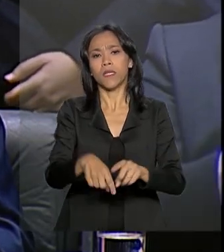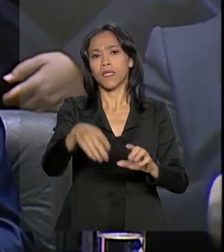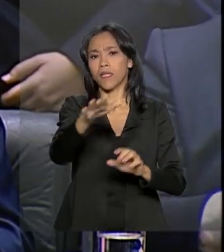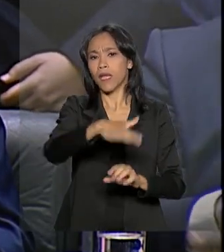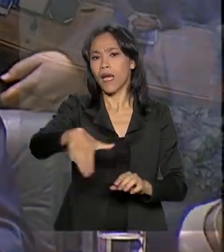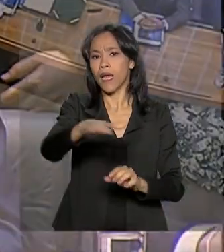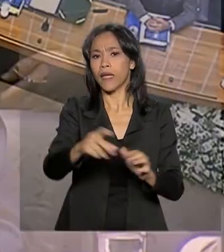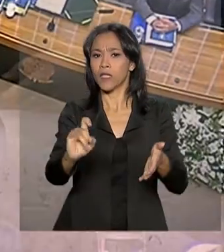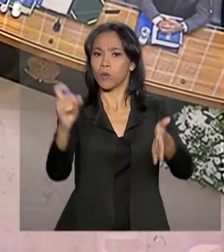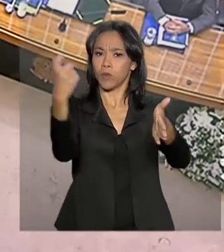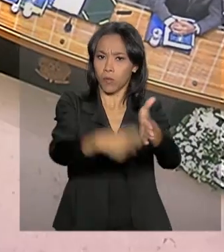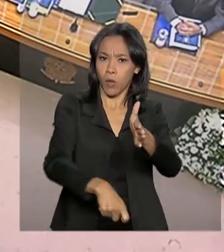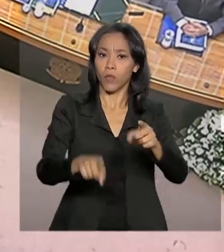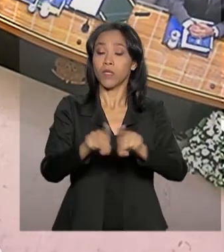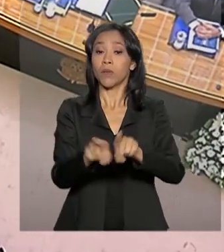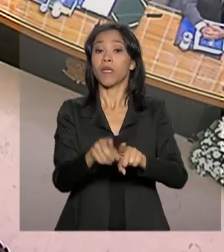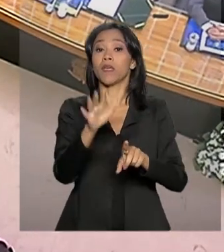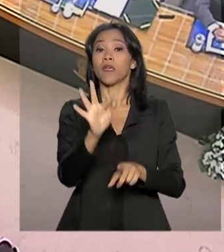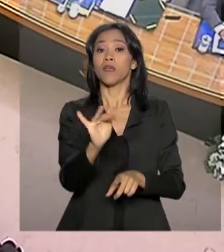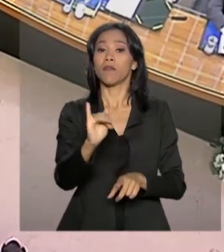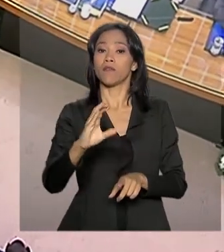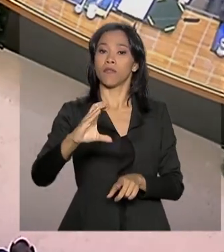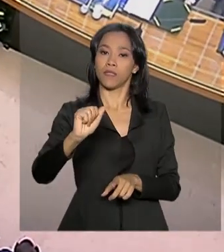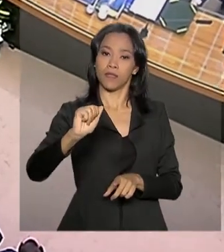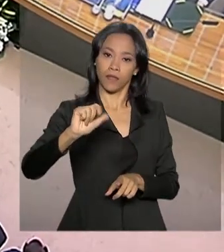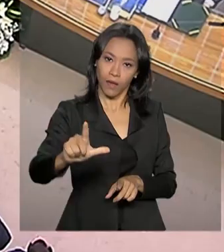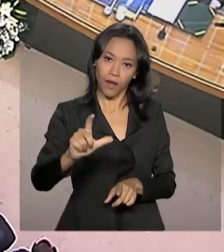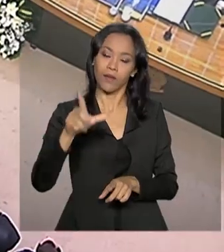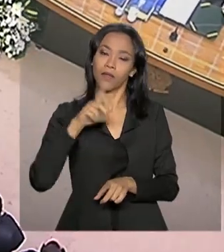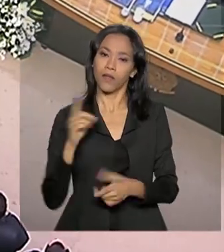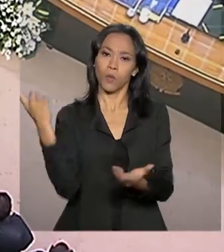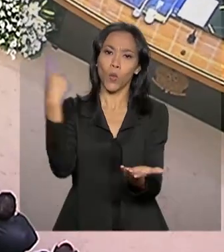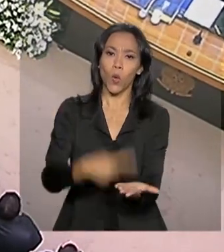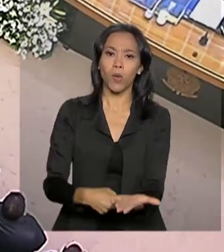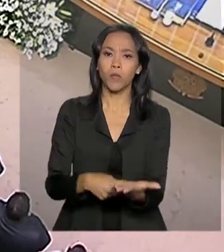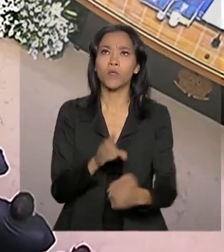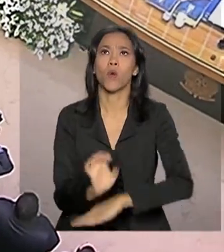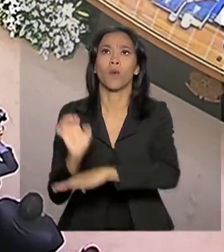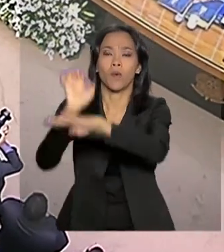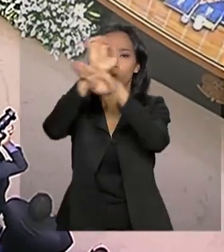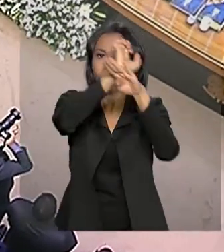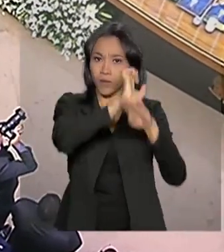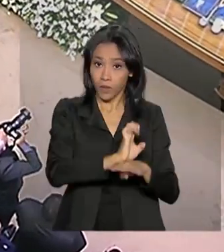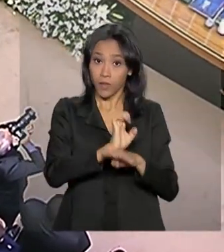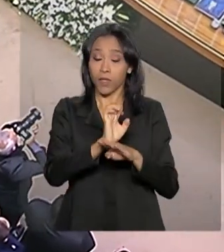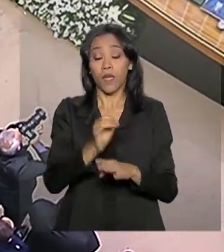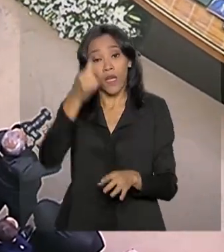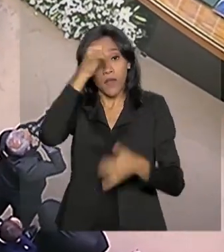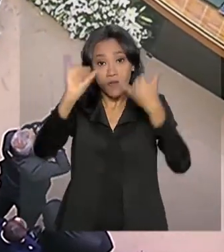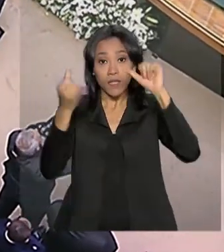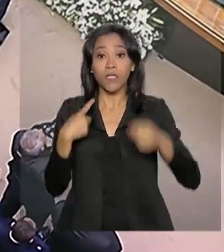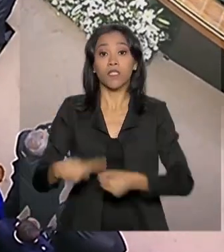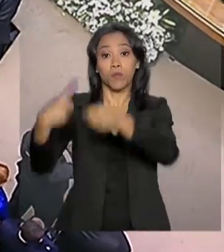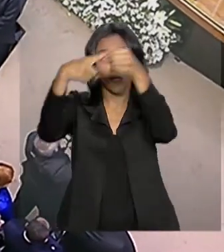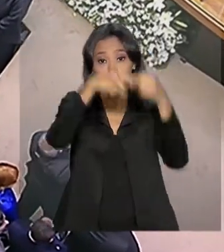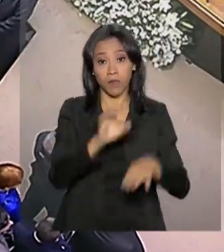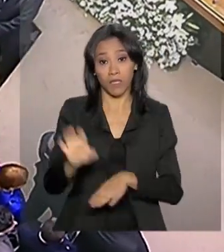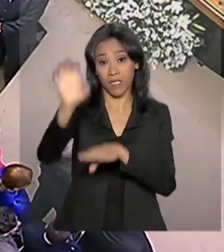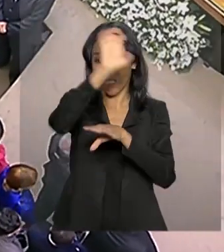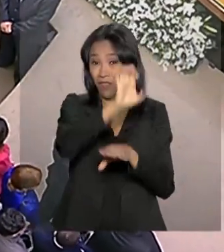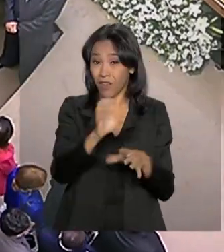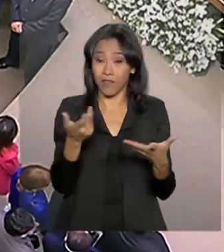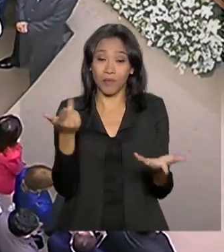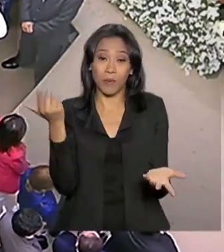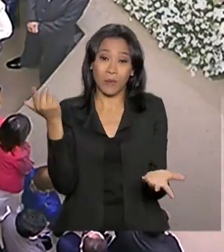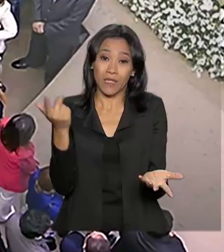e que compreenda necessariamente uma repactuação federativa, evitando que estados e municípios cheguem a um quadro